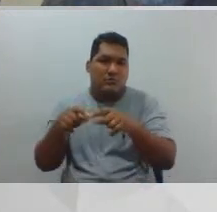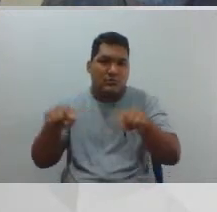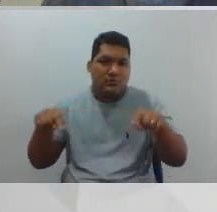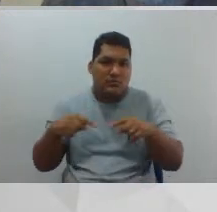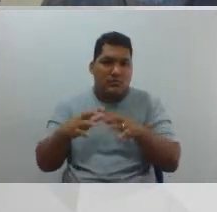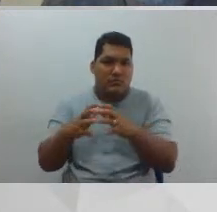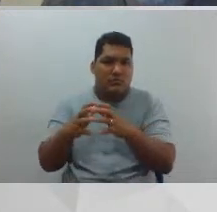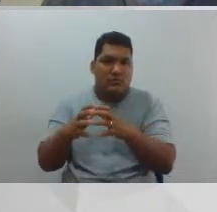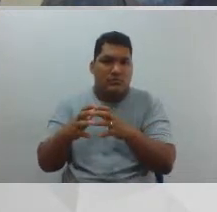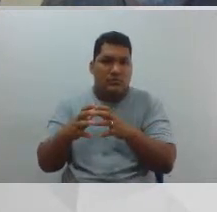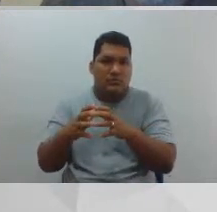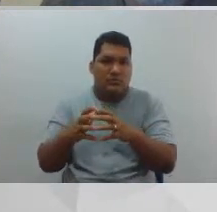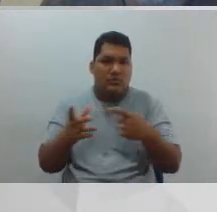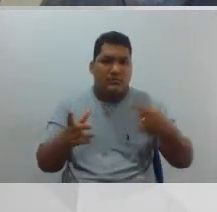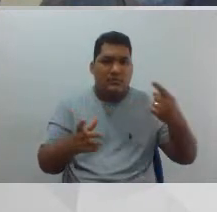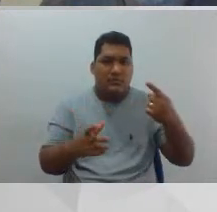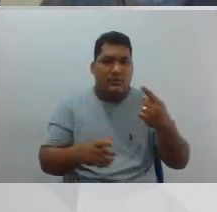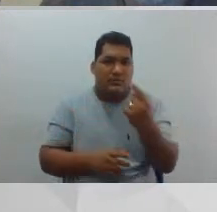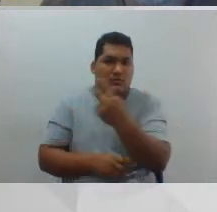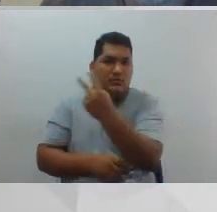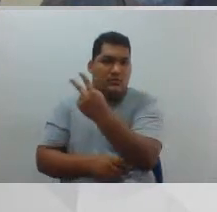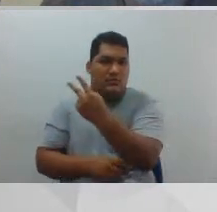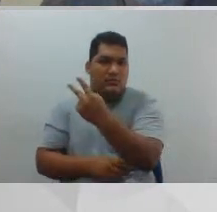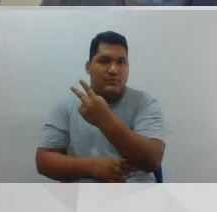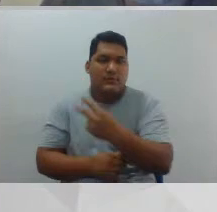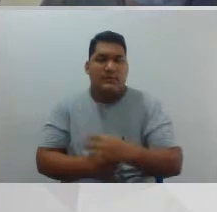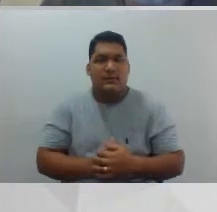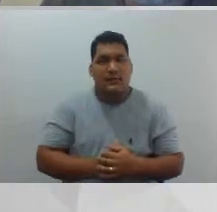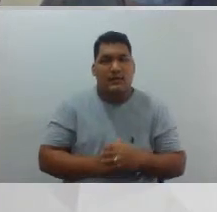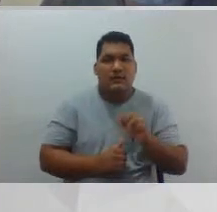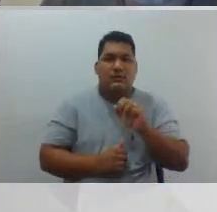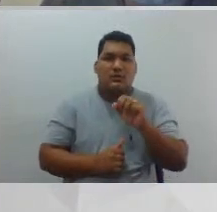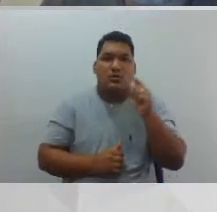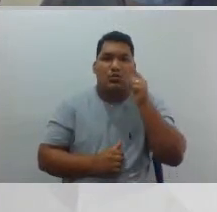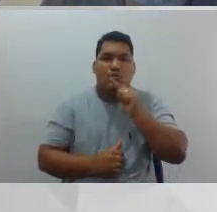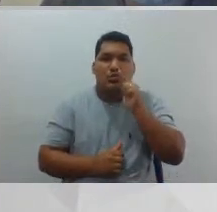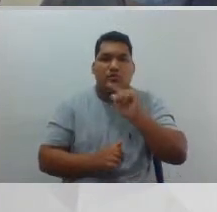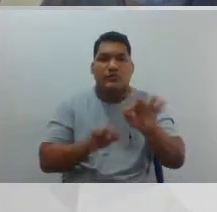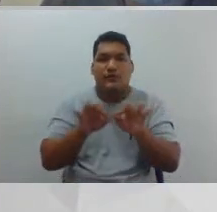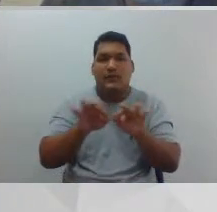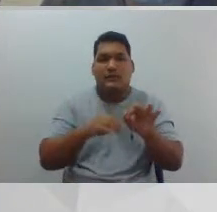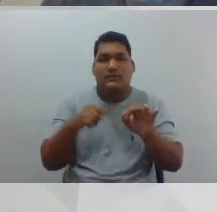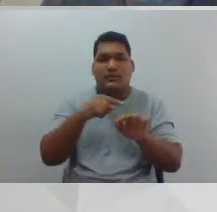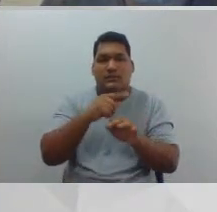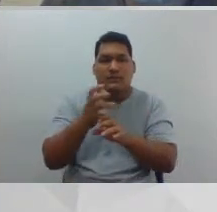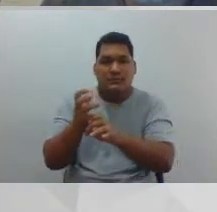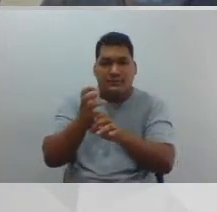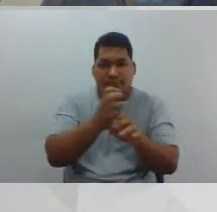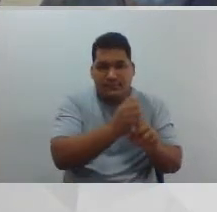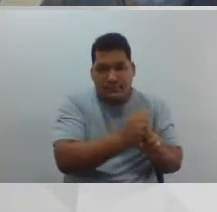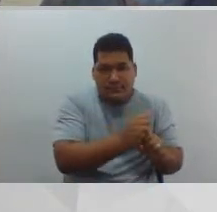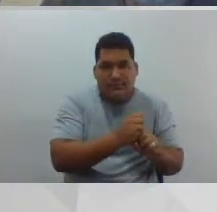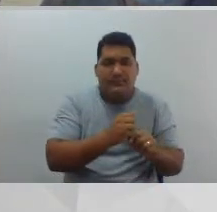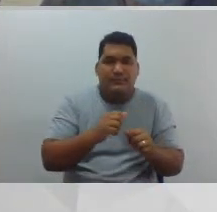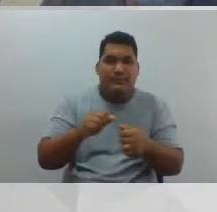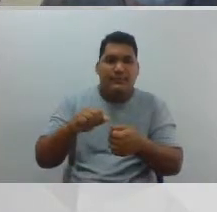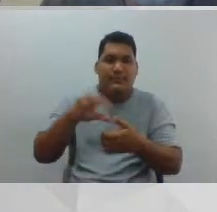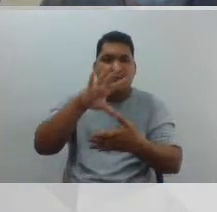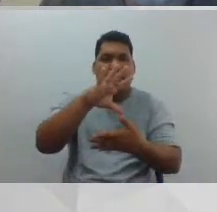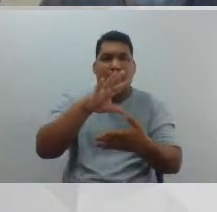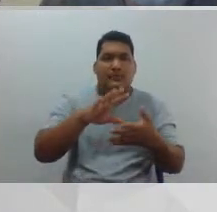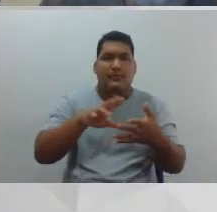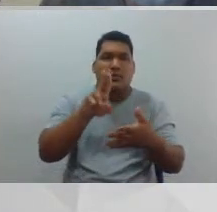outra classe. Tá? Eu só consigo fazer esse mapeamento, entrada-saída não linear, usando mais de um